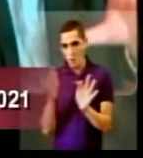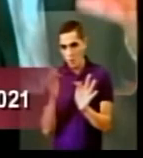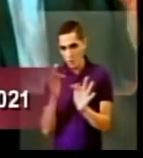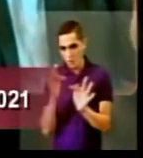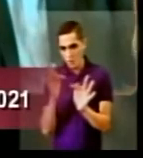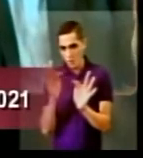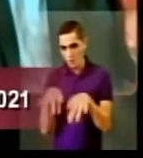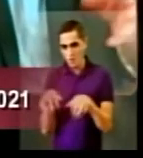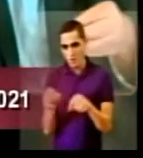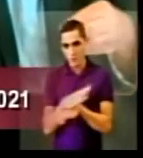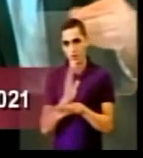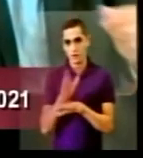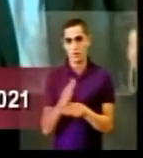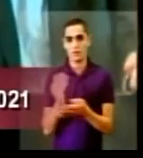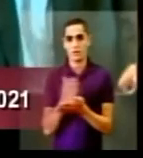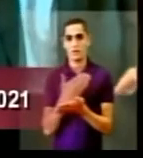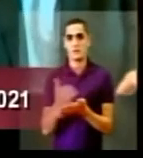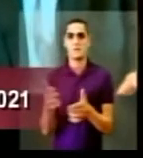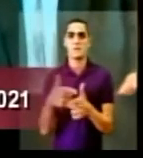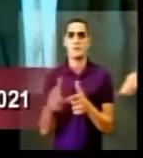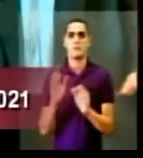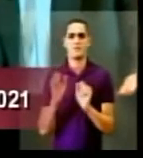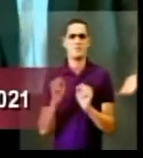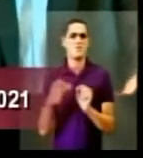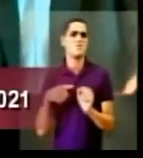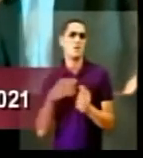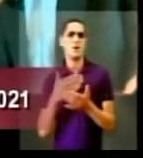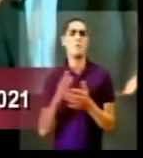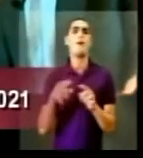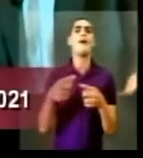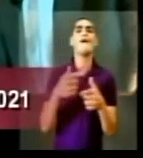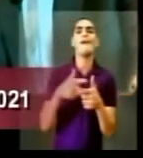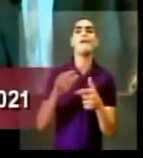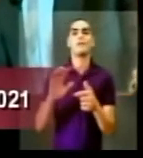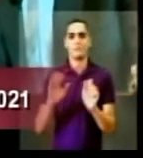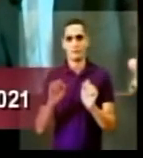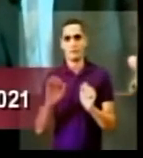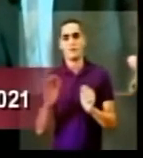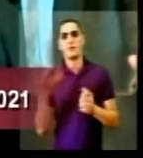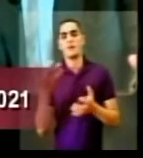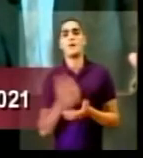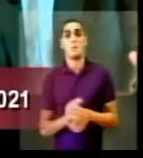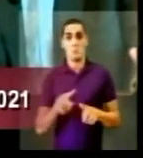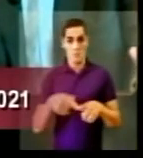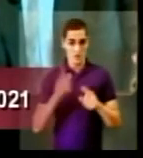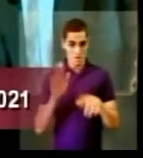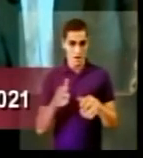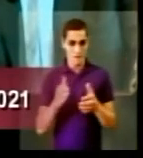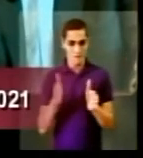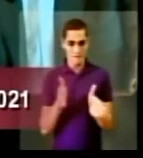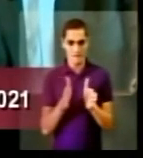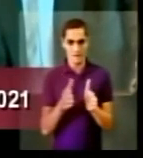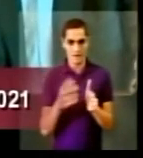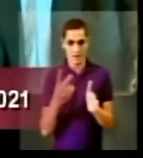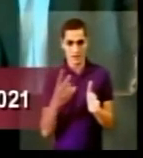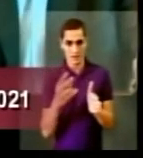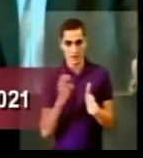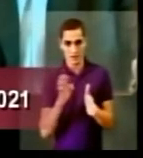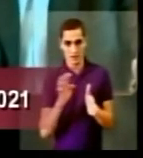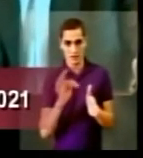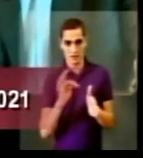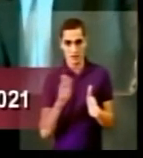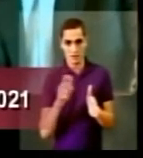com algumas exceções que podem vir a aparecer, mas nós já estamos na chamada etapa 2, que